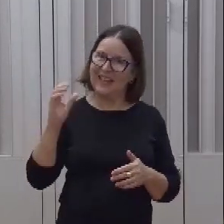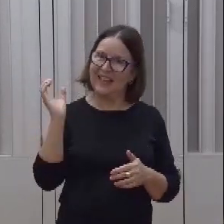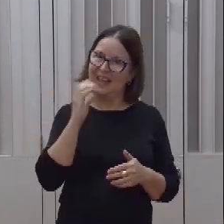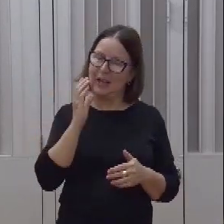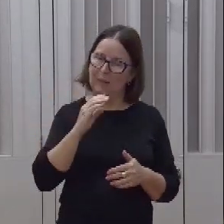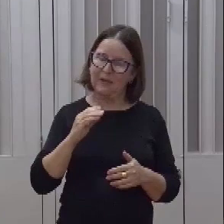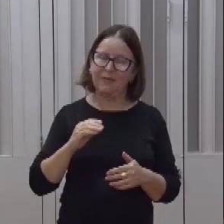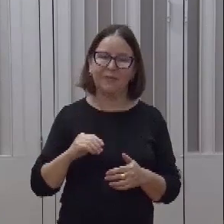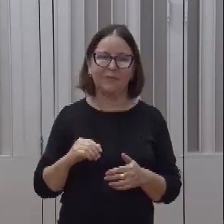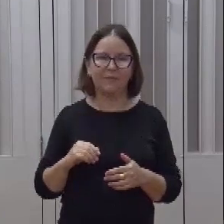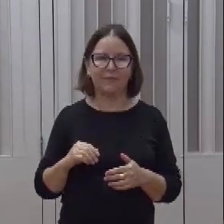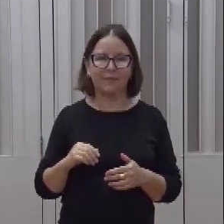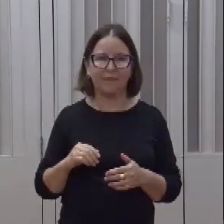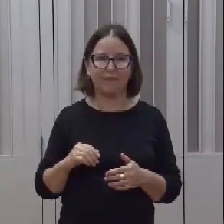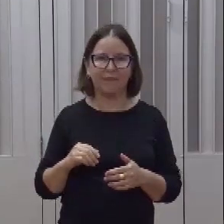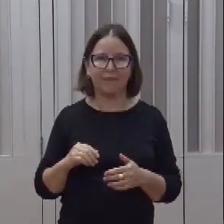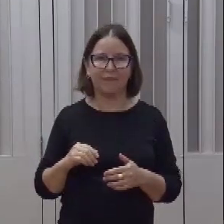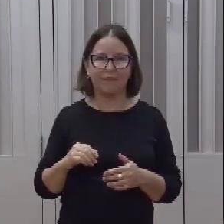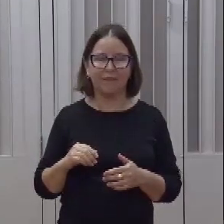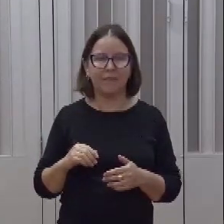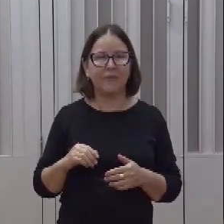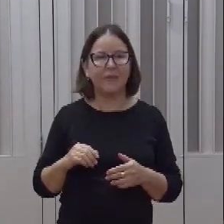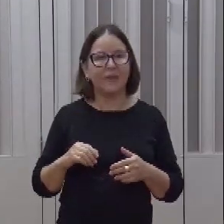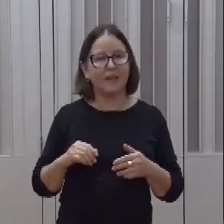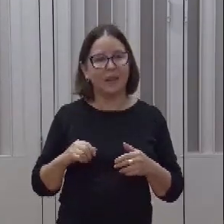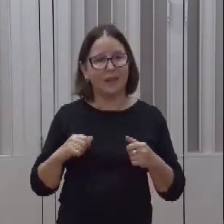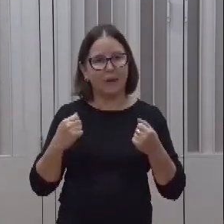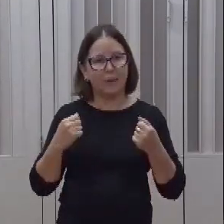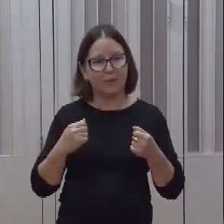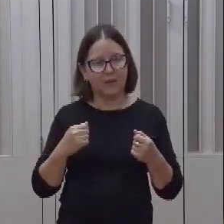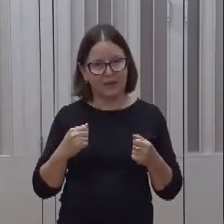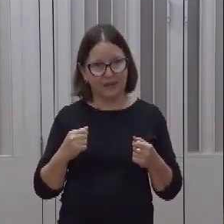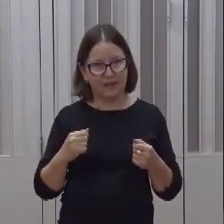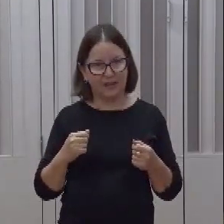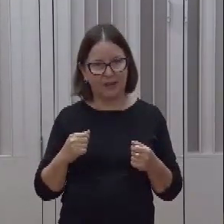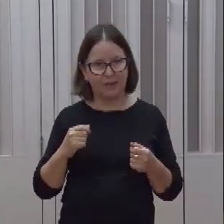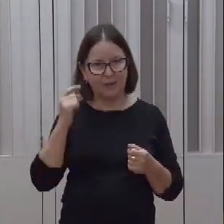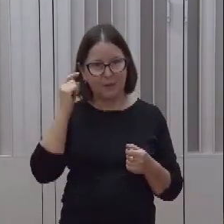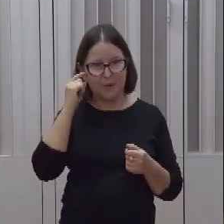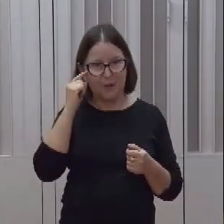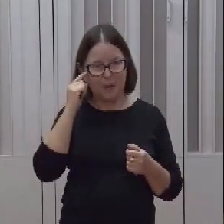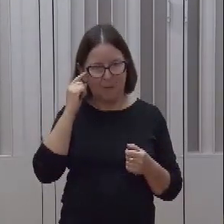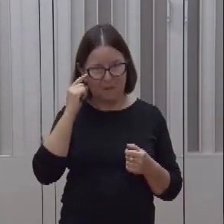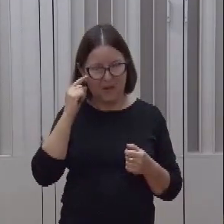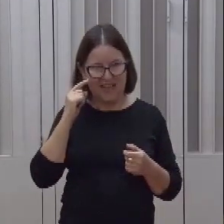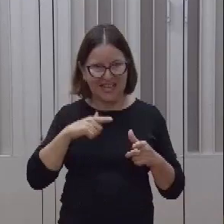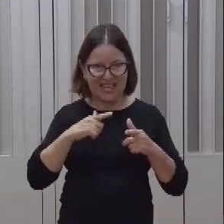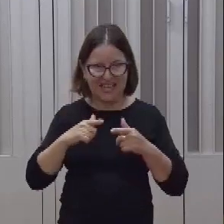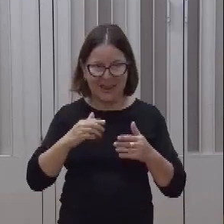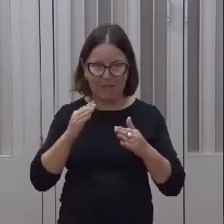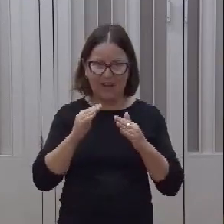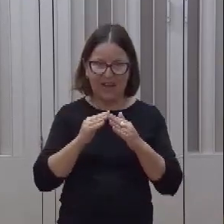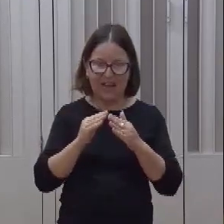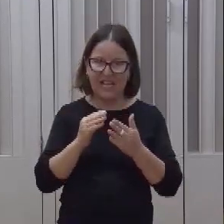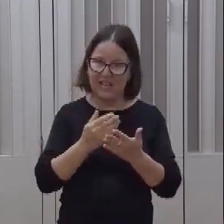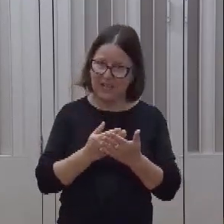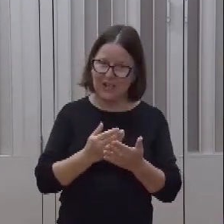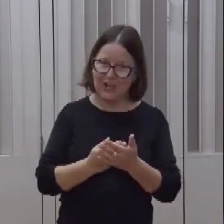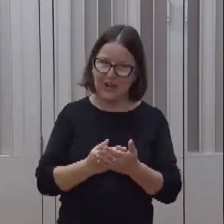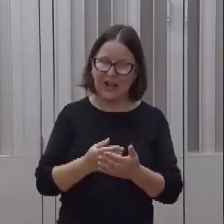com a ideia de escolas para cuidar de crianças que estão sendo